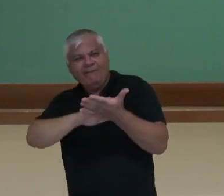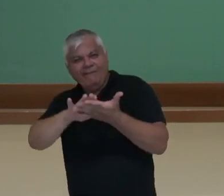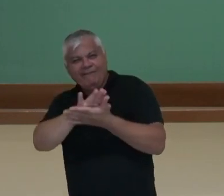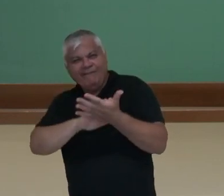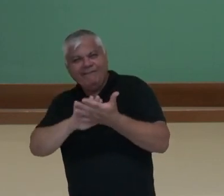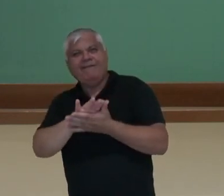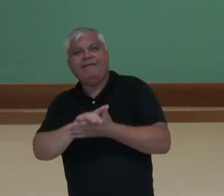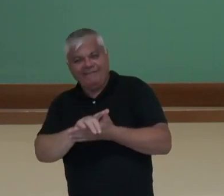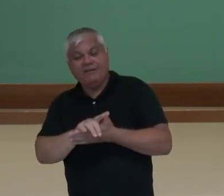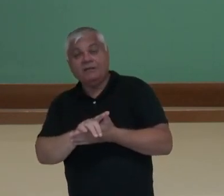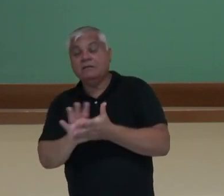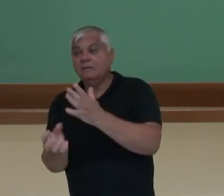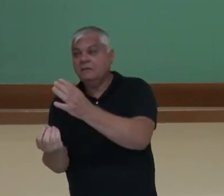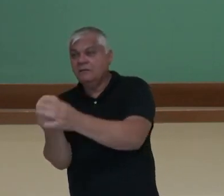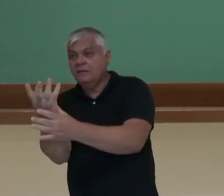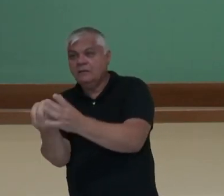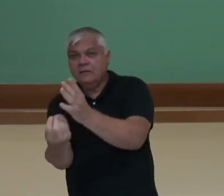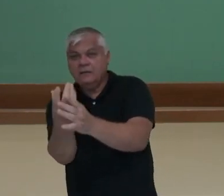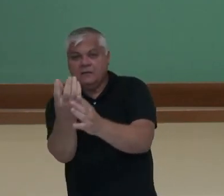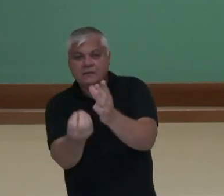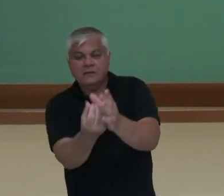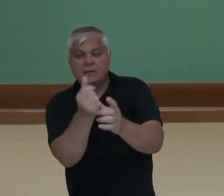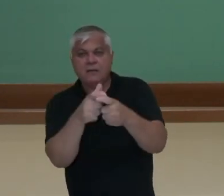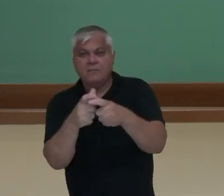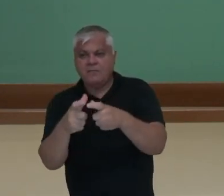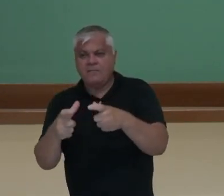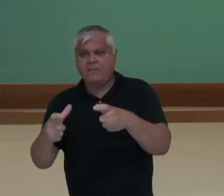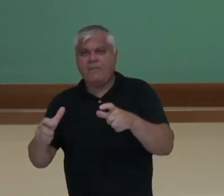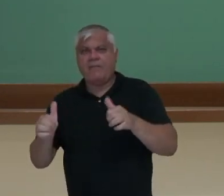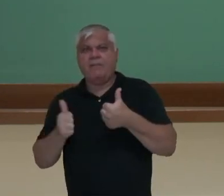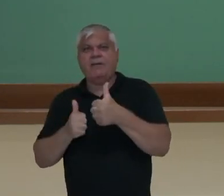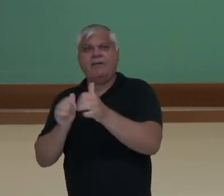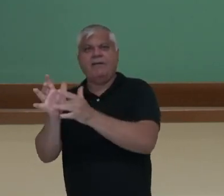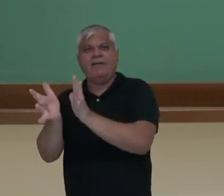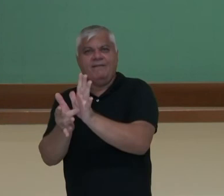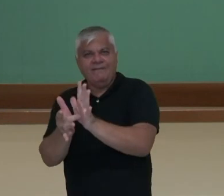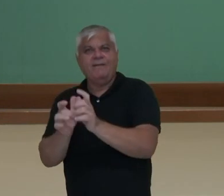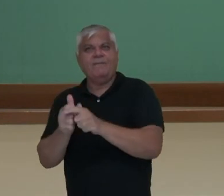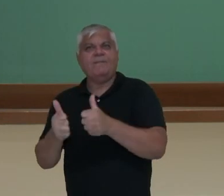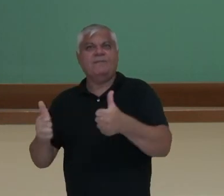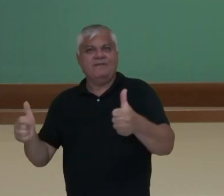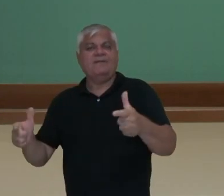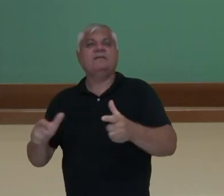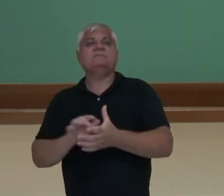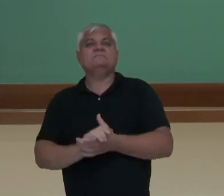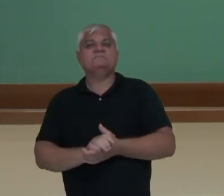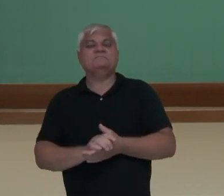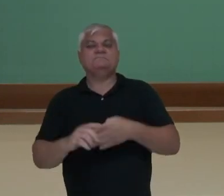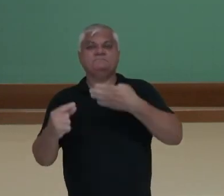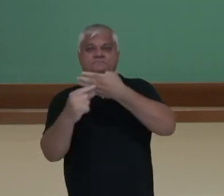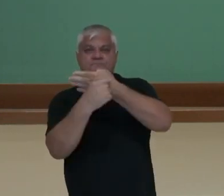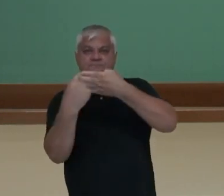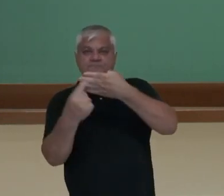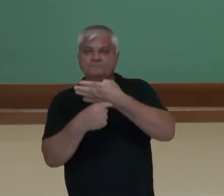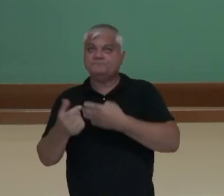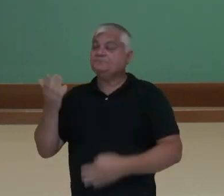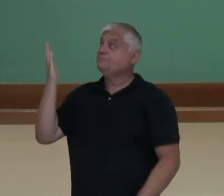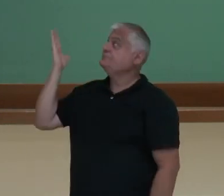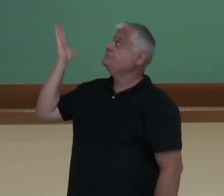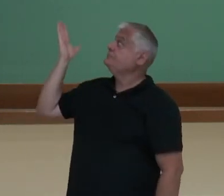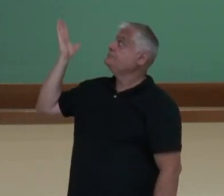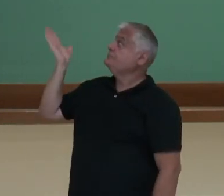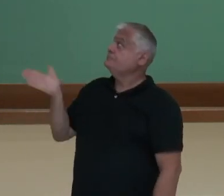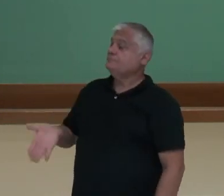o surgimento, o crescimento do cristianismo dentro do Império Romano. Aqui estão as nossas referências de aula e